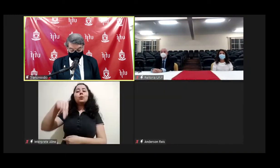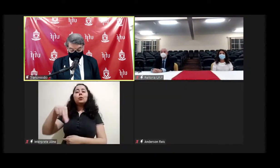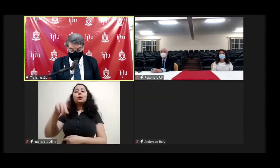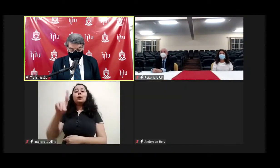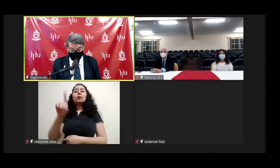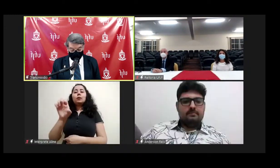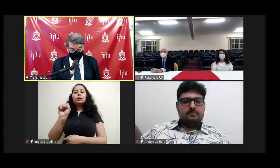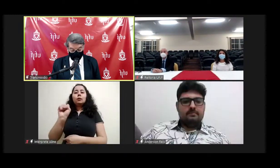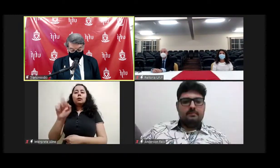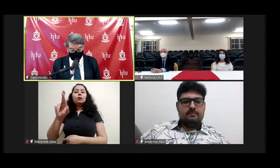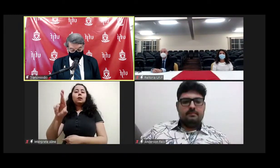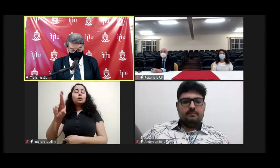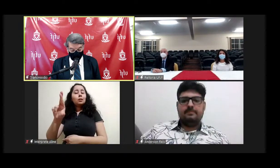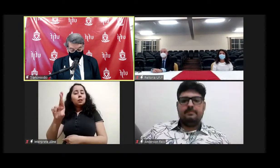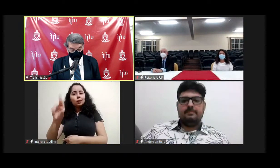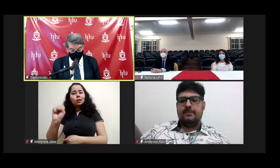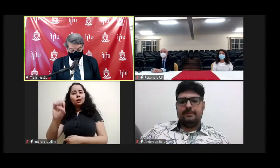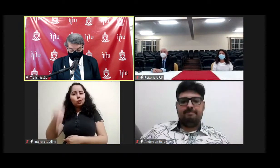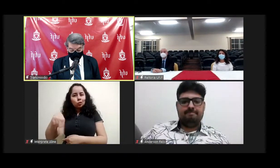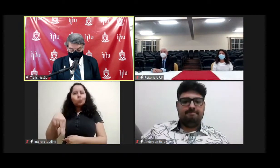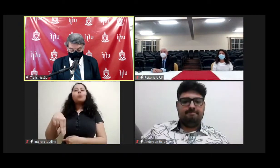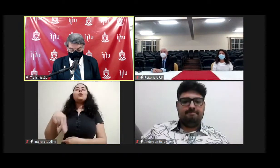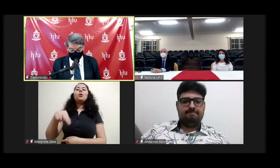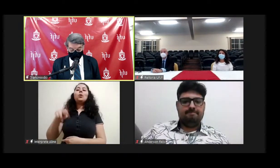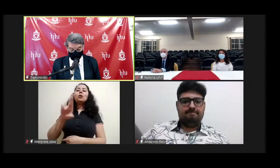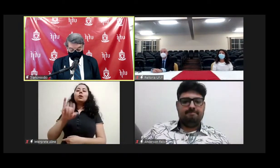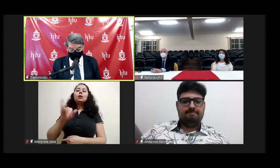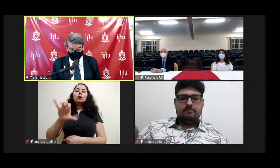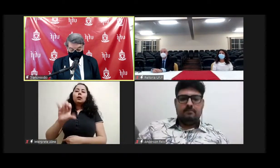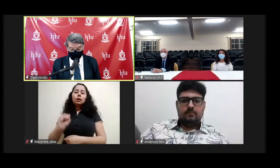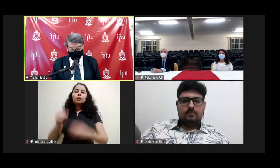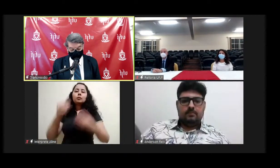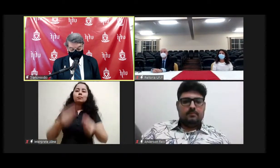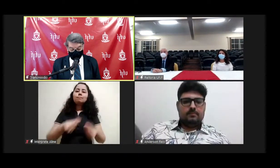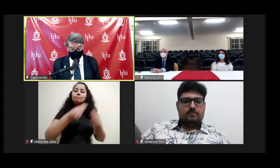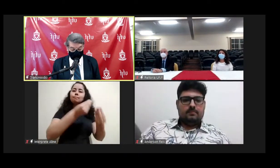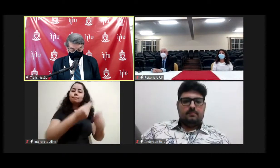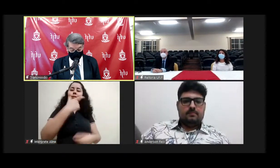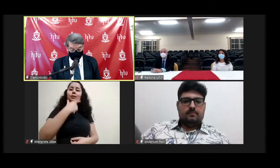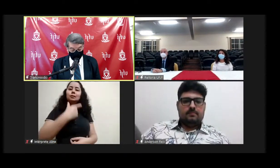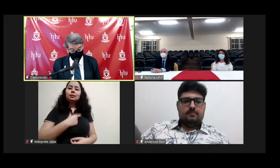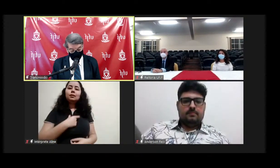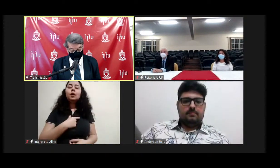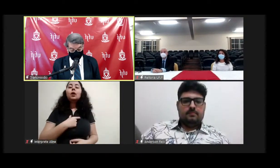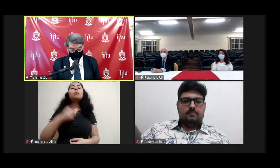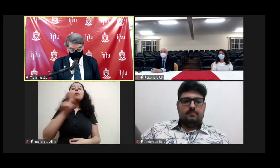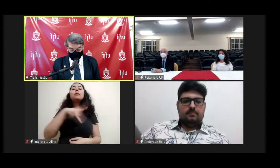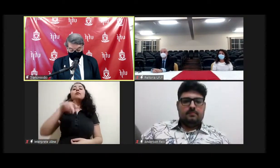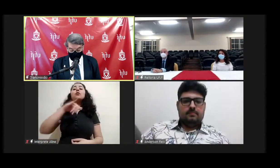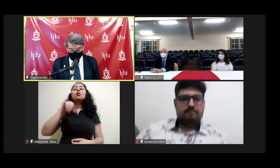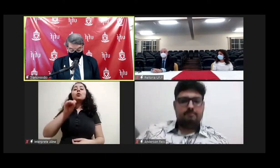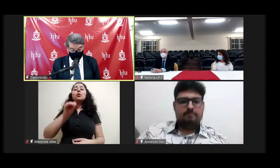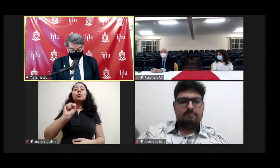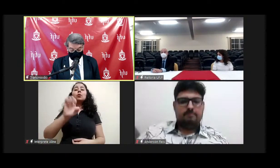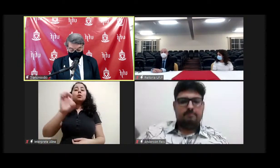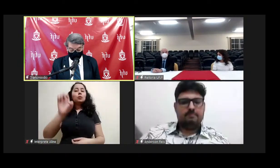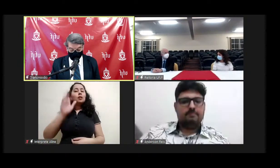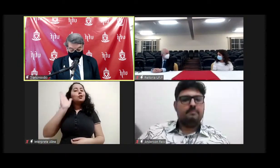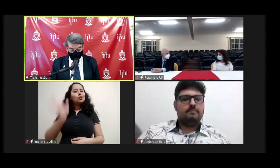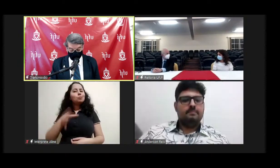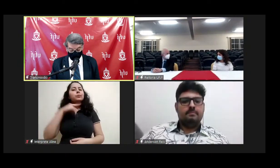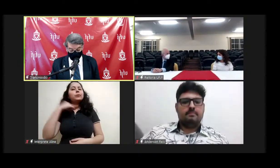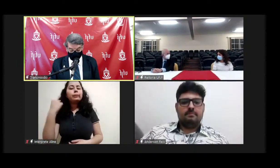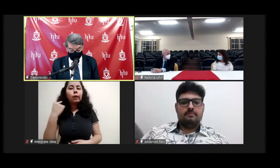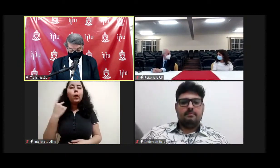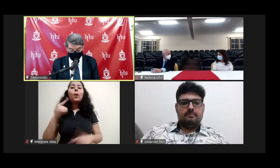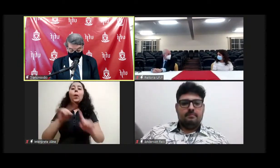para acompanhar a entrega da medalha ao homenageado professor Jeová José Madeira, em memória, aqui representado por